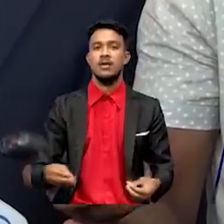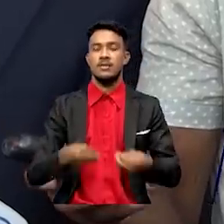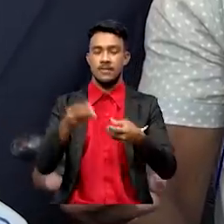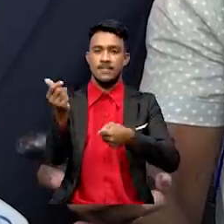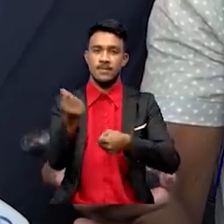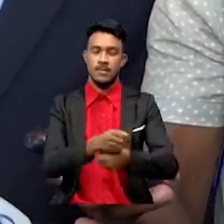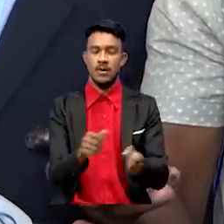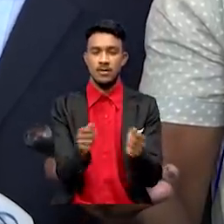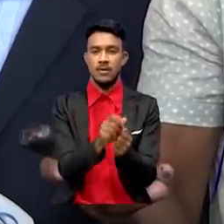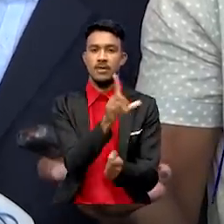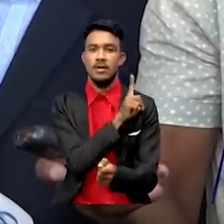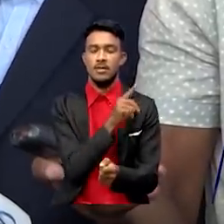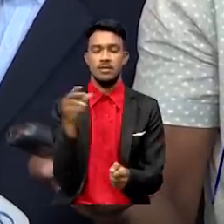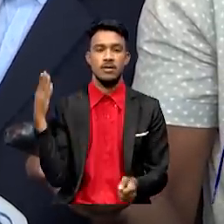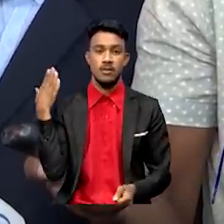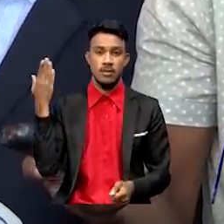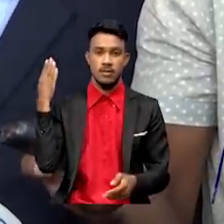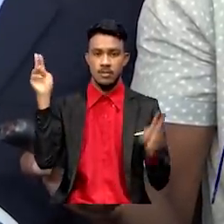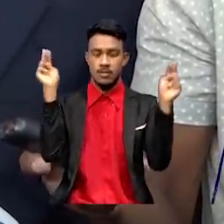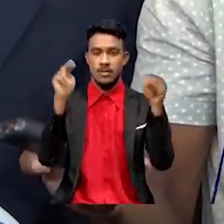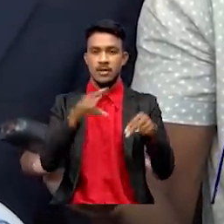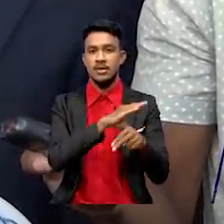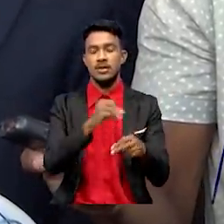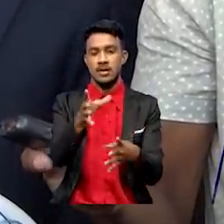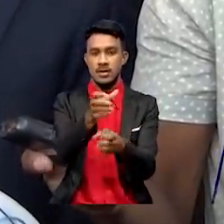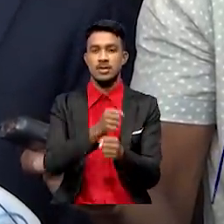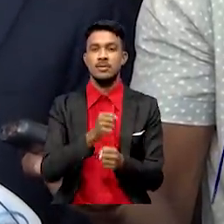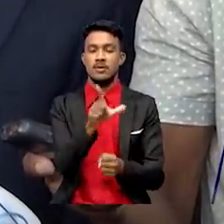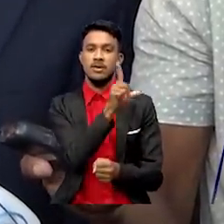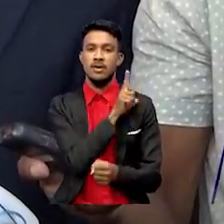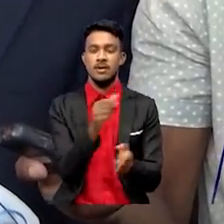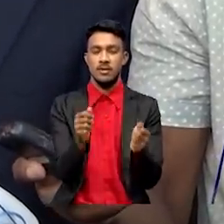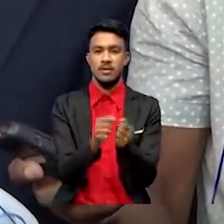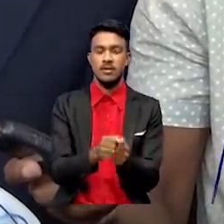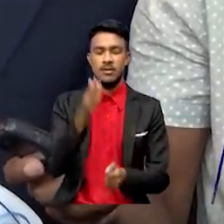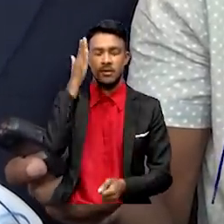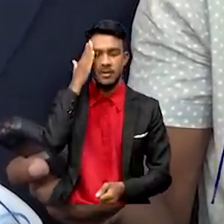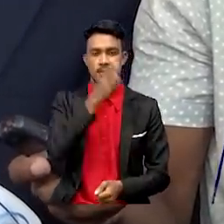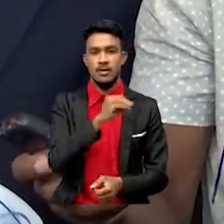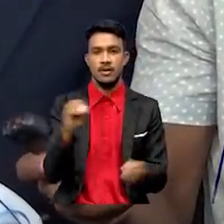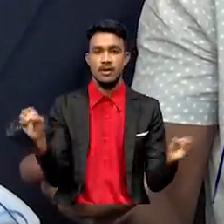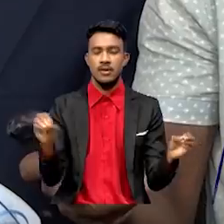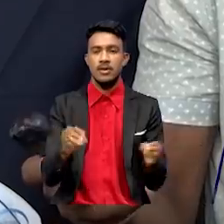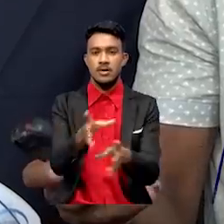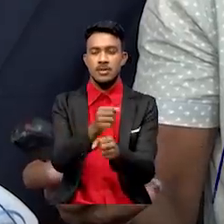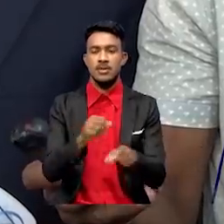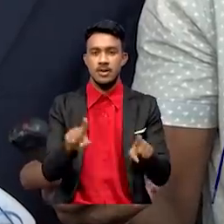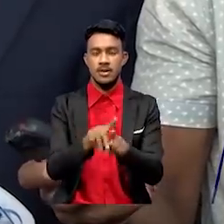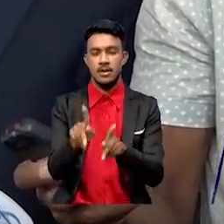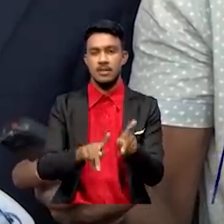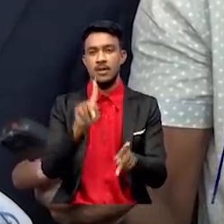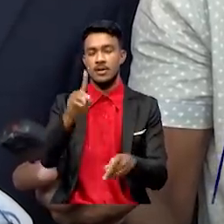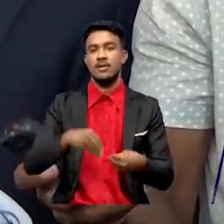lu de hankedas precisa tu simulere ho dignidade. Los simo hari sa MI da mai ne fokar taun